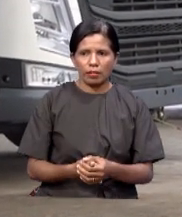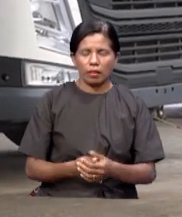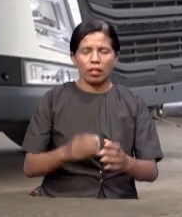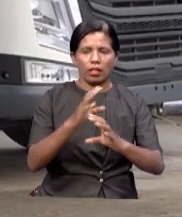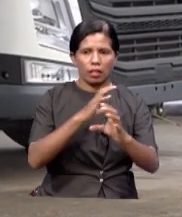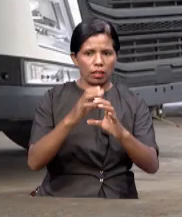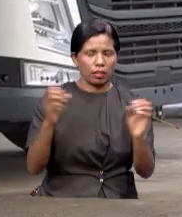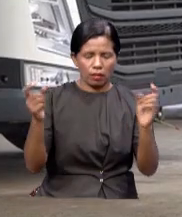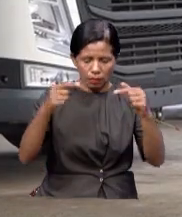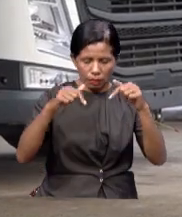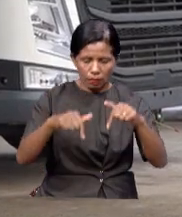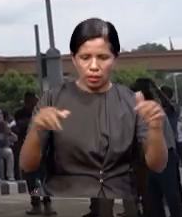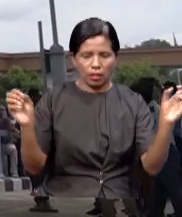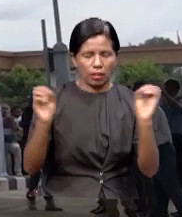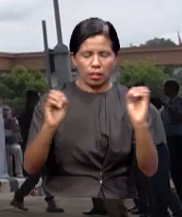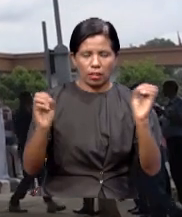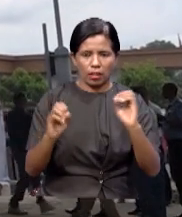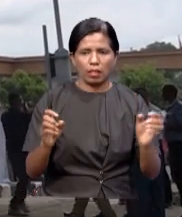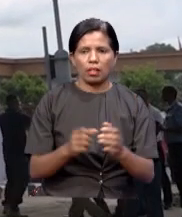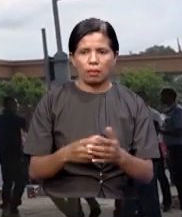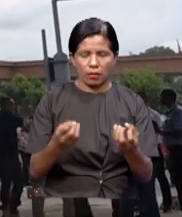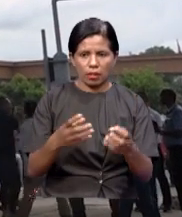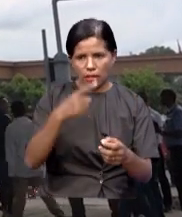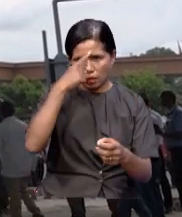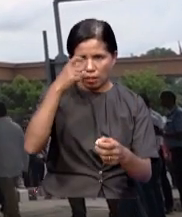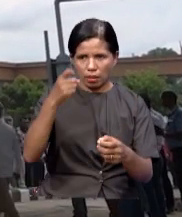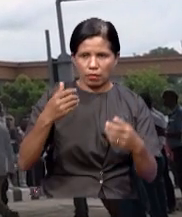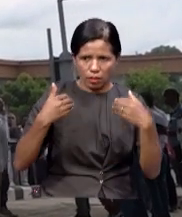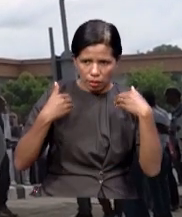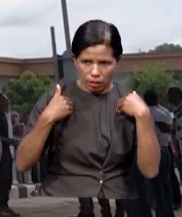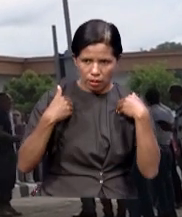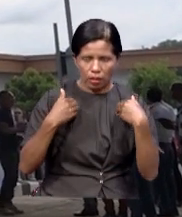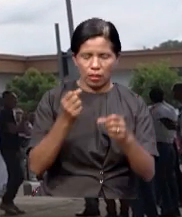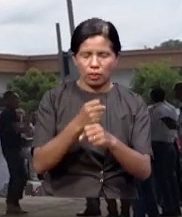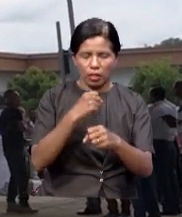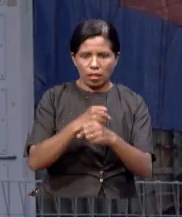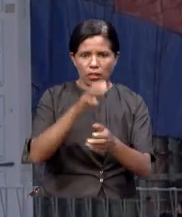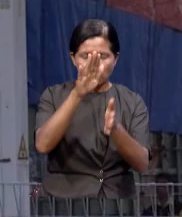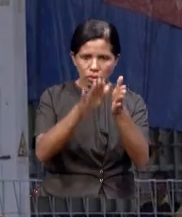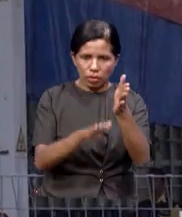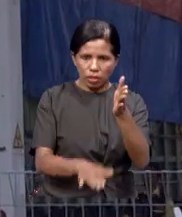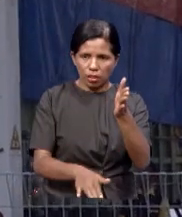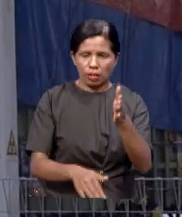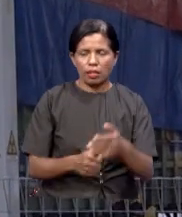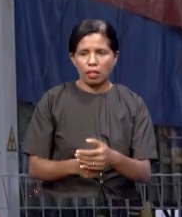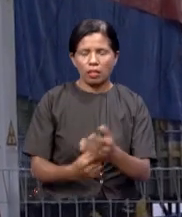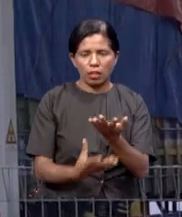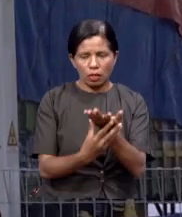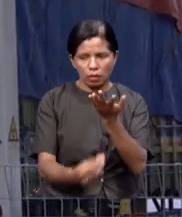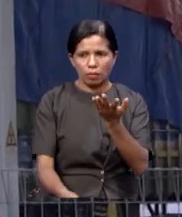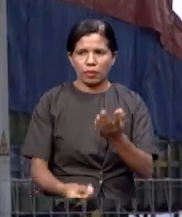la antriona tambah be makne rasi ya kapasidade para to halo scan por exemplo ane se kabinet ido